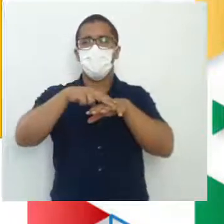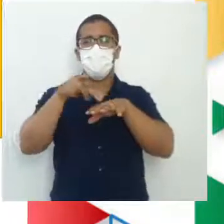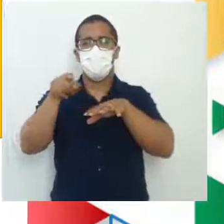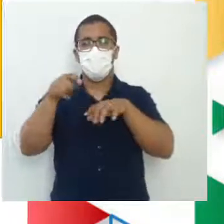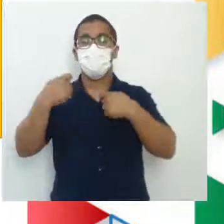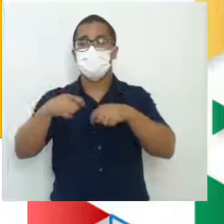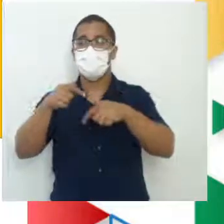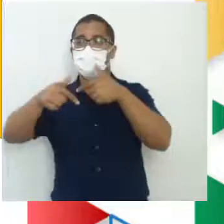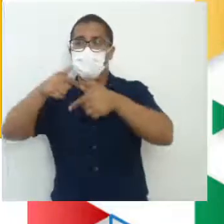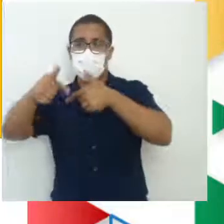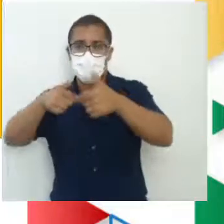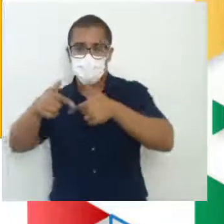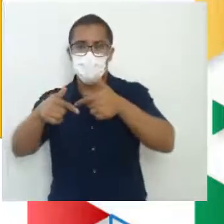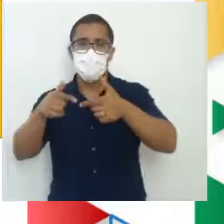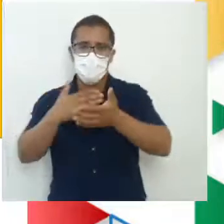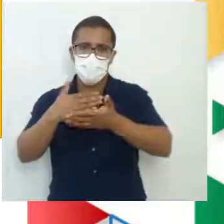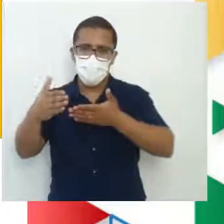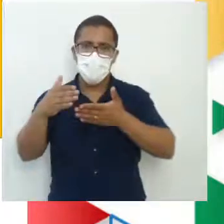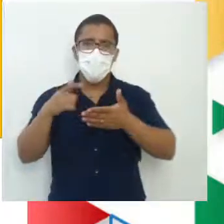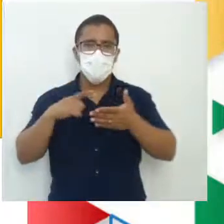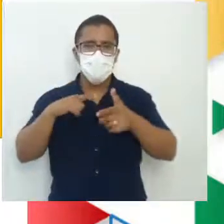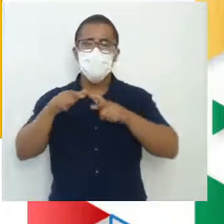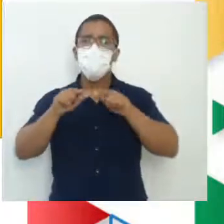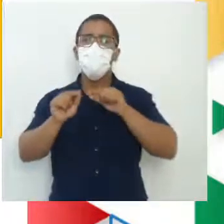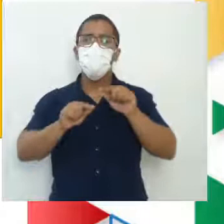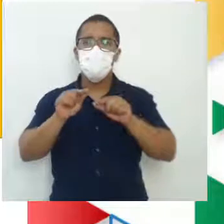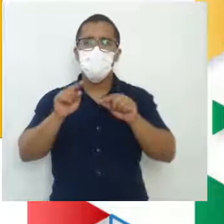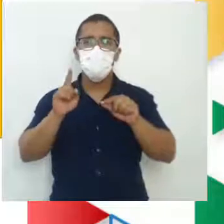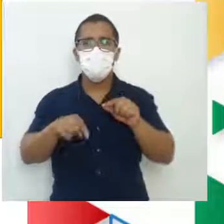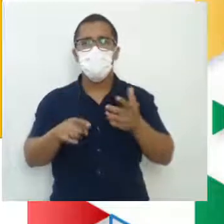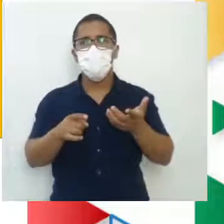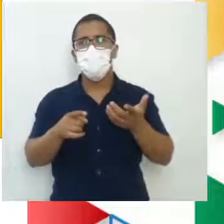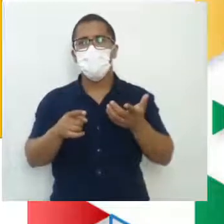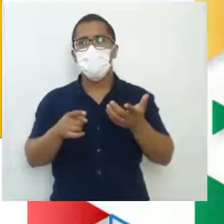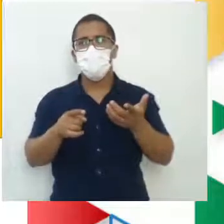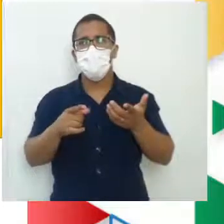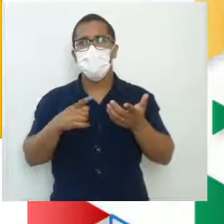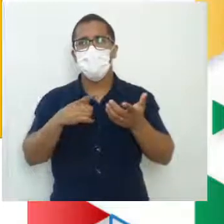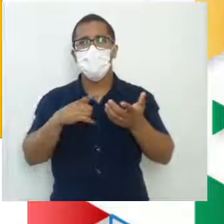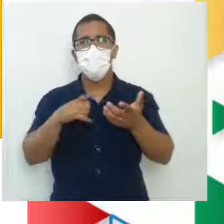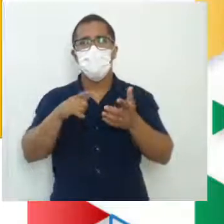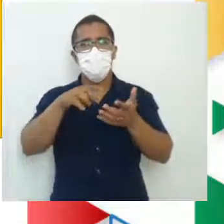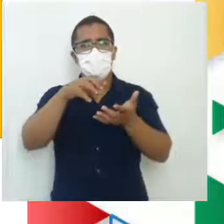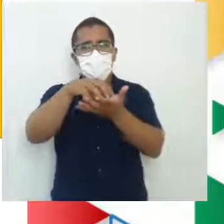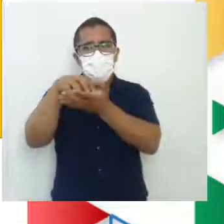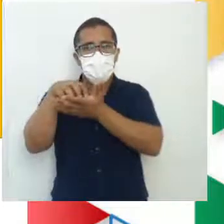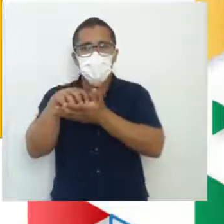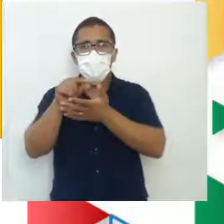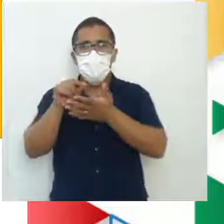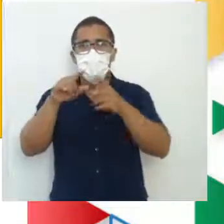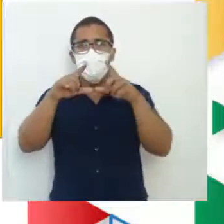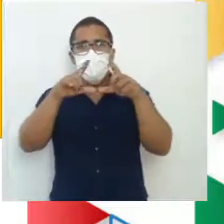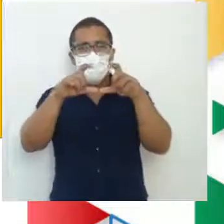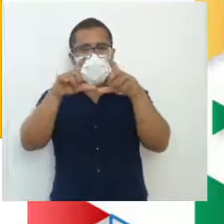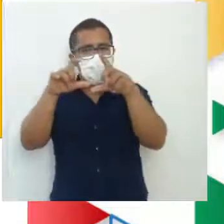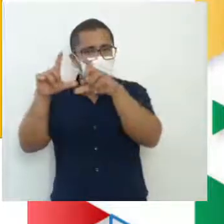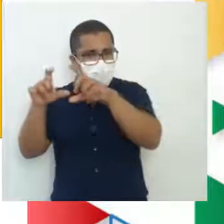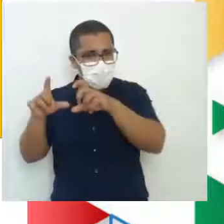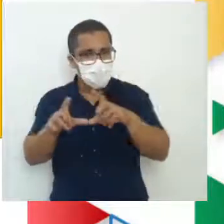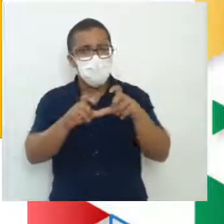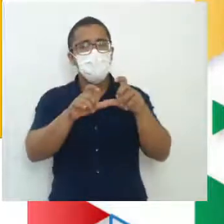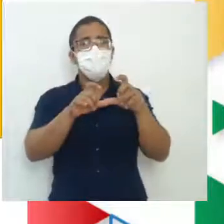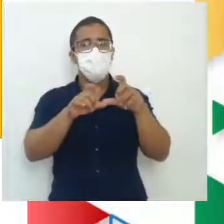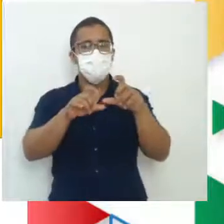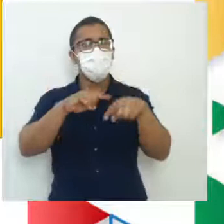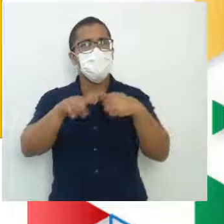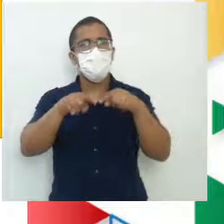dificuldade. Começou sua vida profissional em séries, onde montou, foto Neiva, tirando retratos e